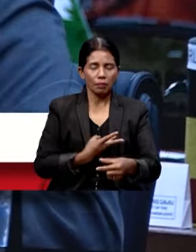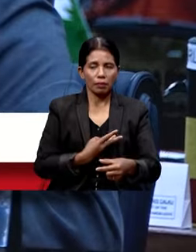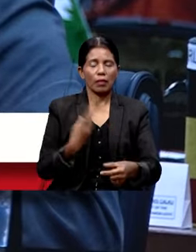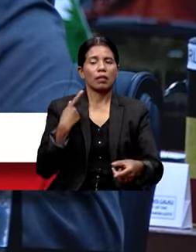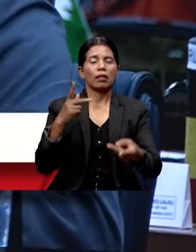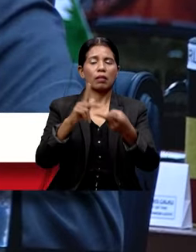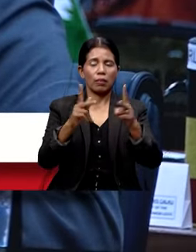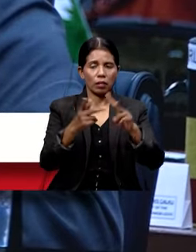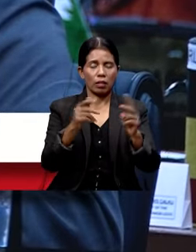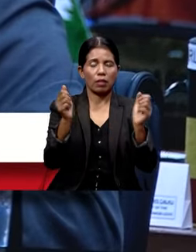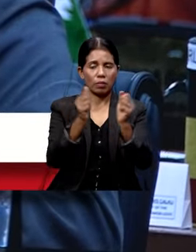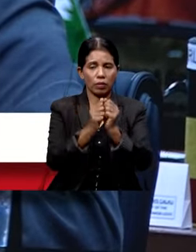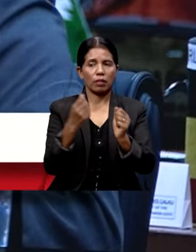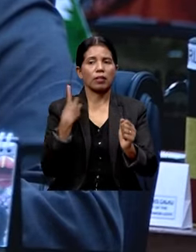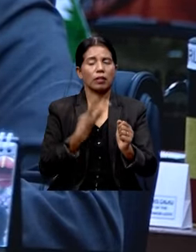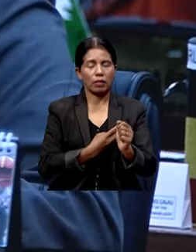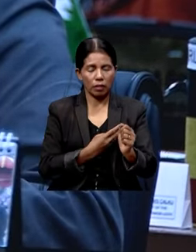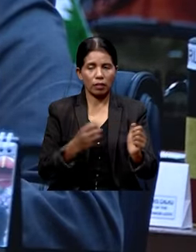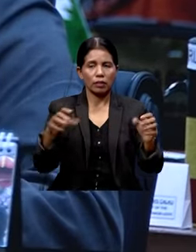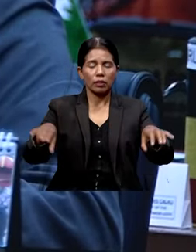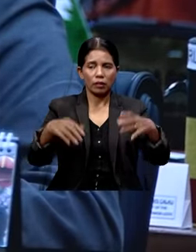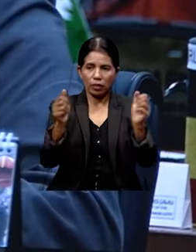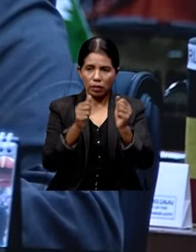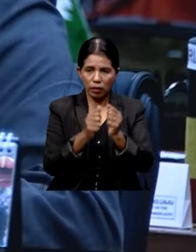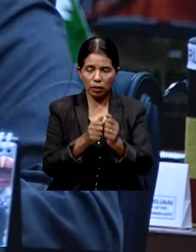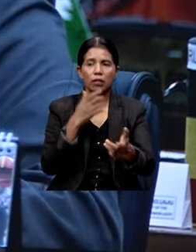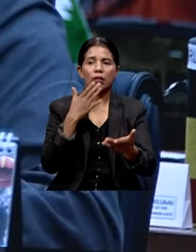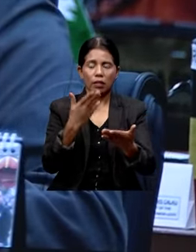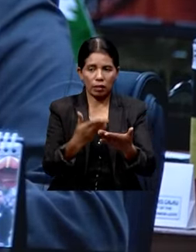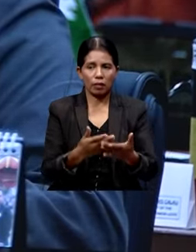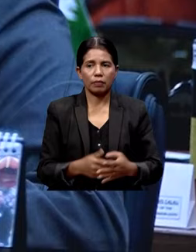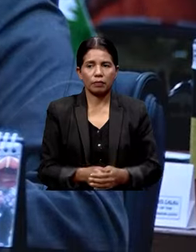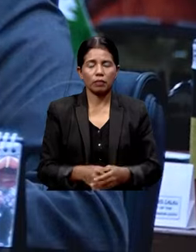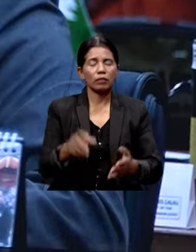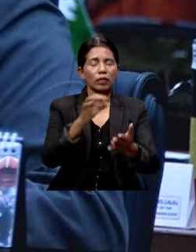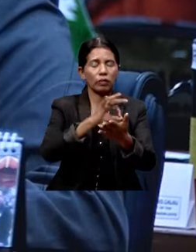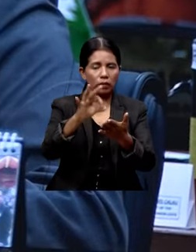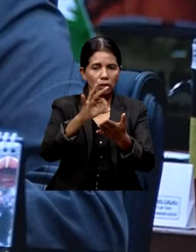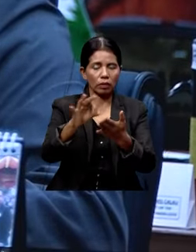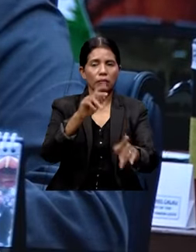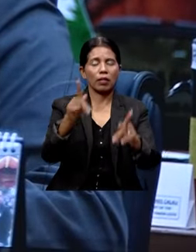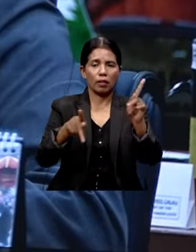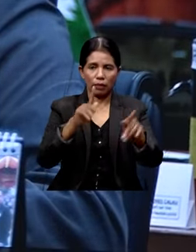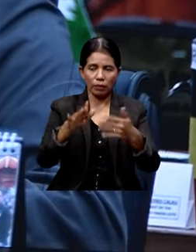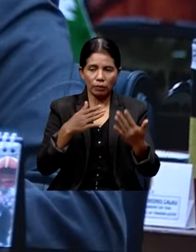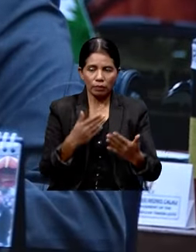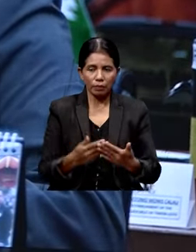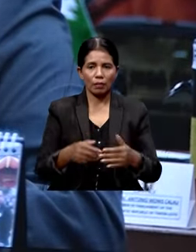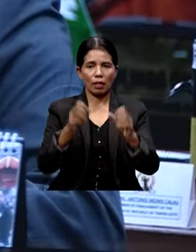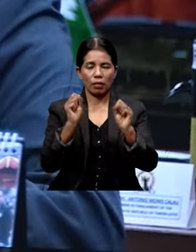parceiro for Ita. E estamos durante a cooperação de que dia, formação de pessoas, para